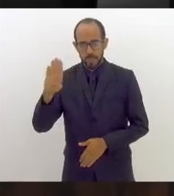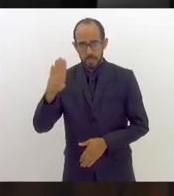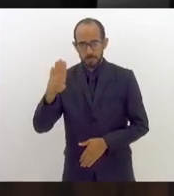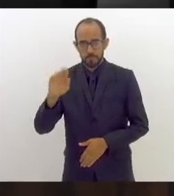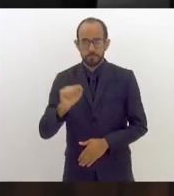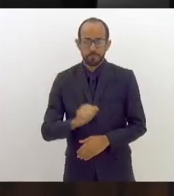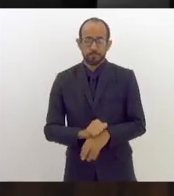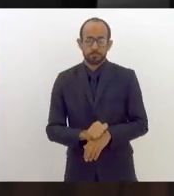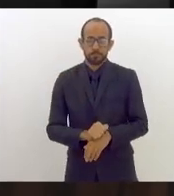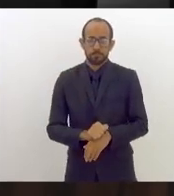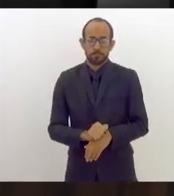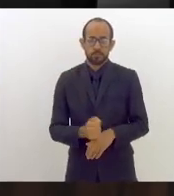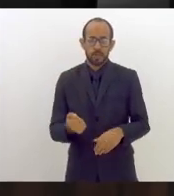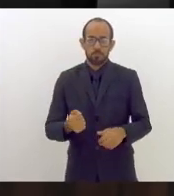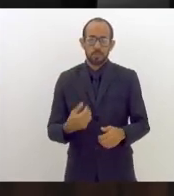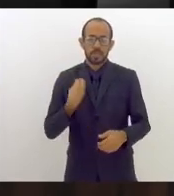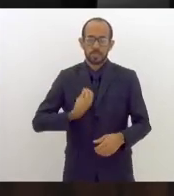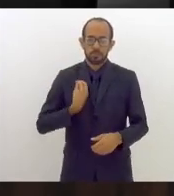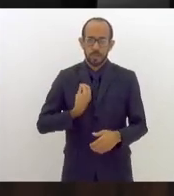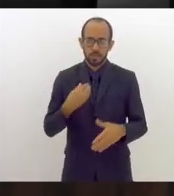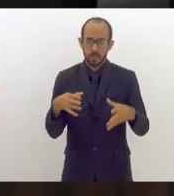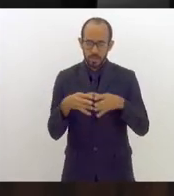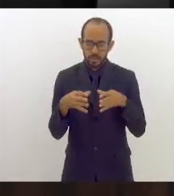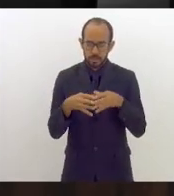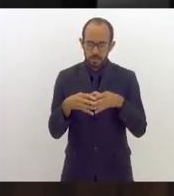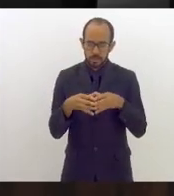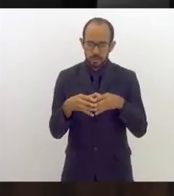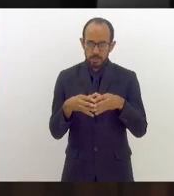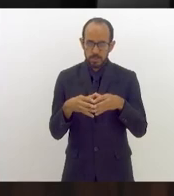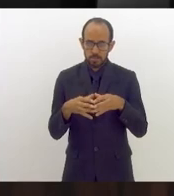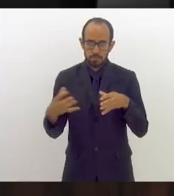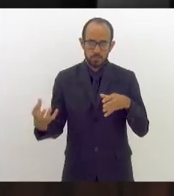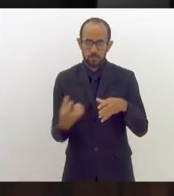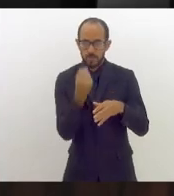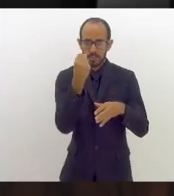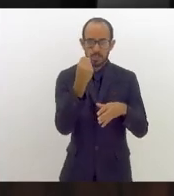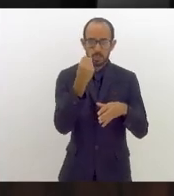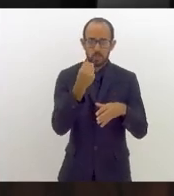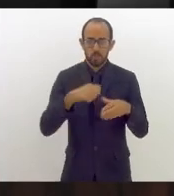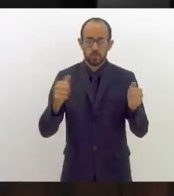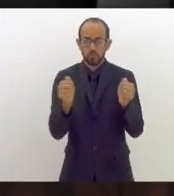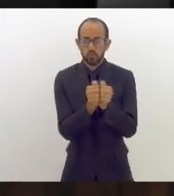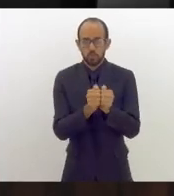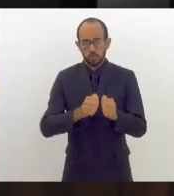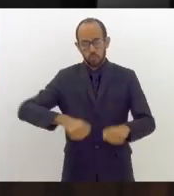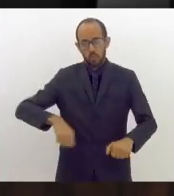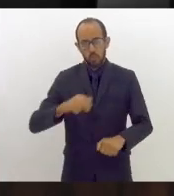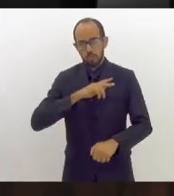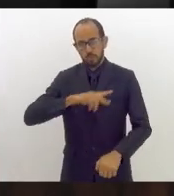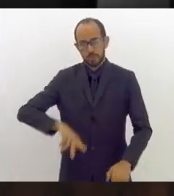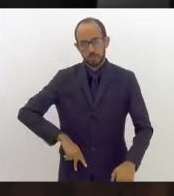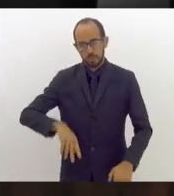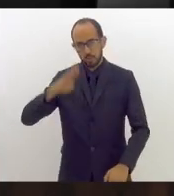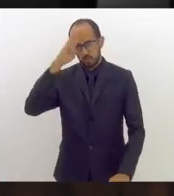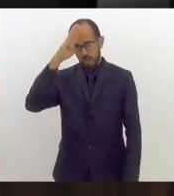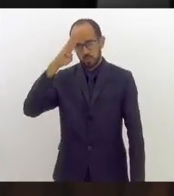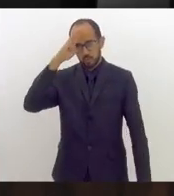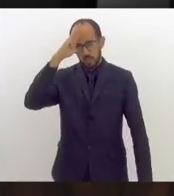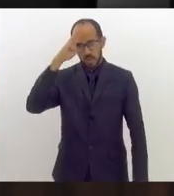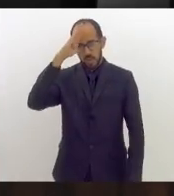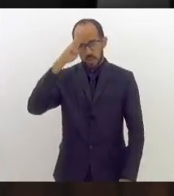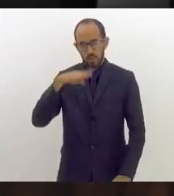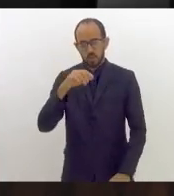a equipe vencedora que trouxe ou então deputado federal Jair Messias bolsonaro a presidência da república